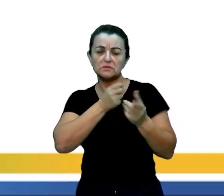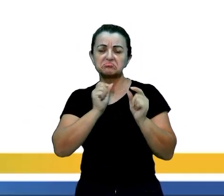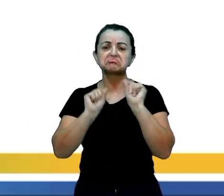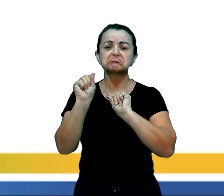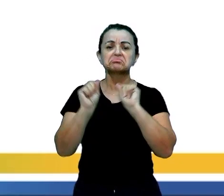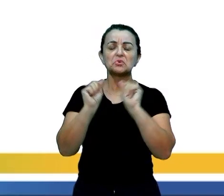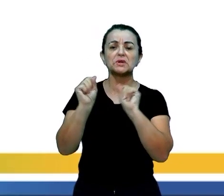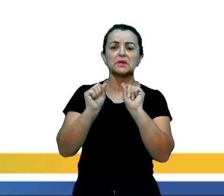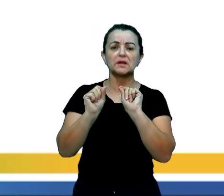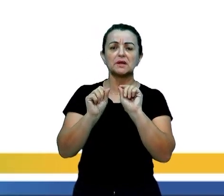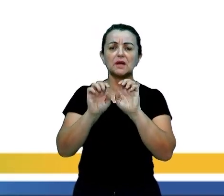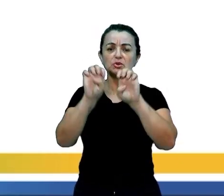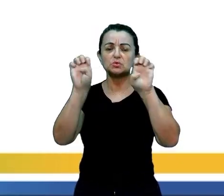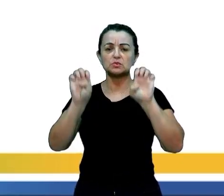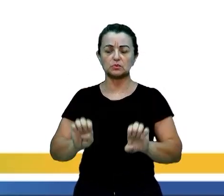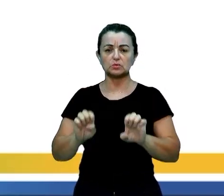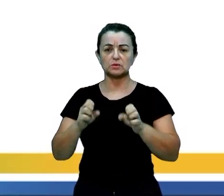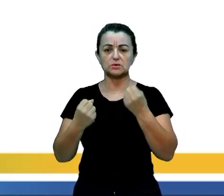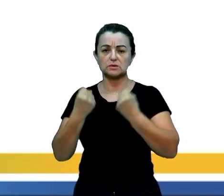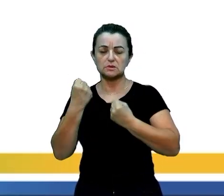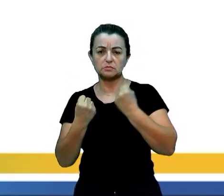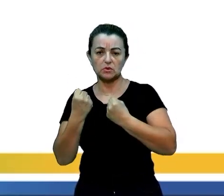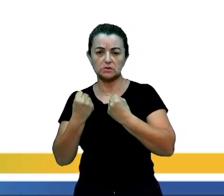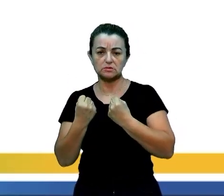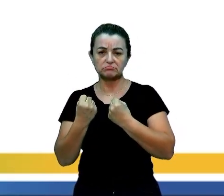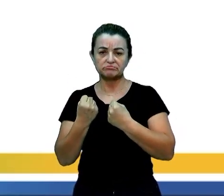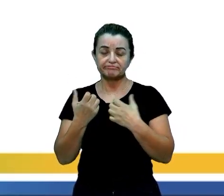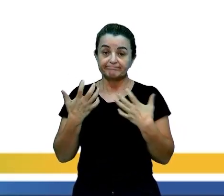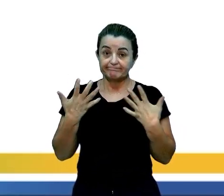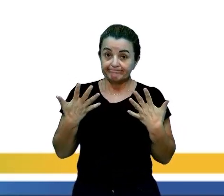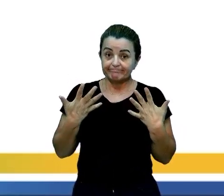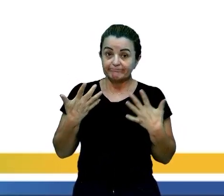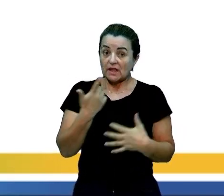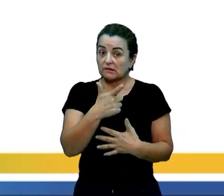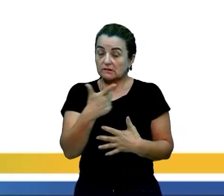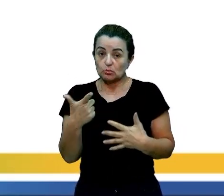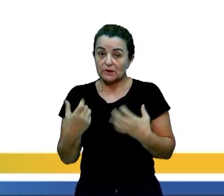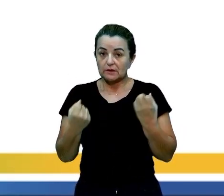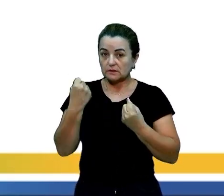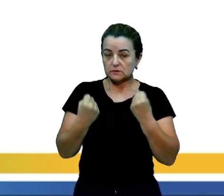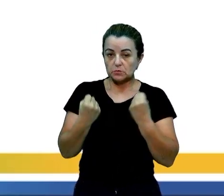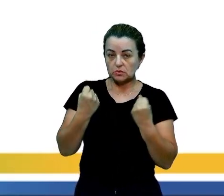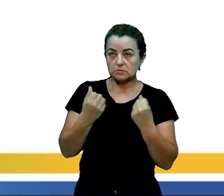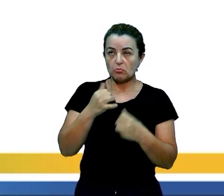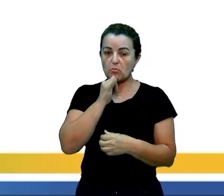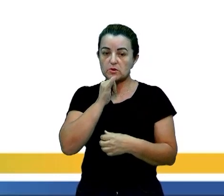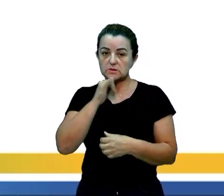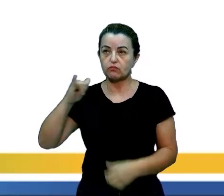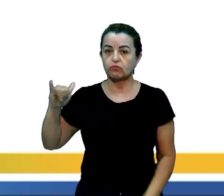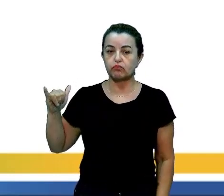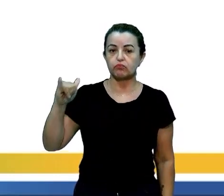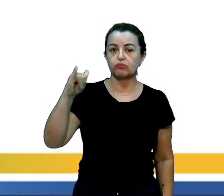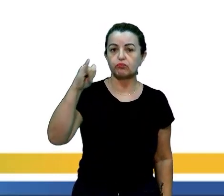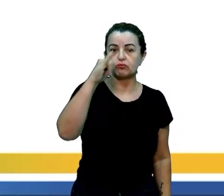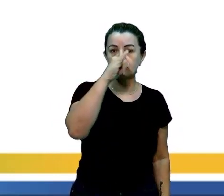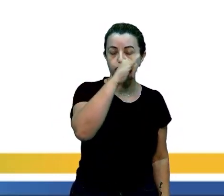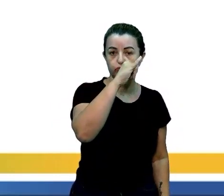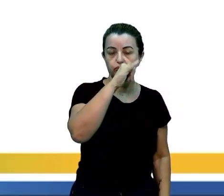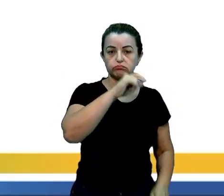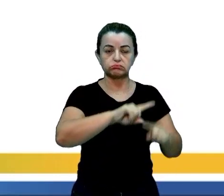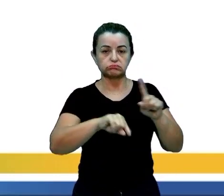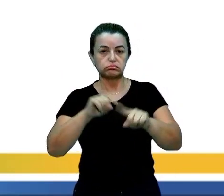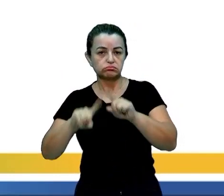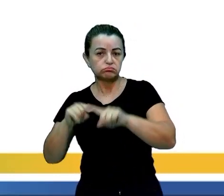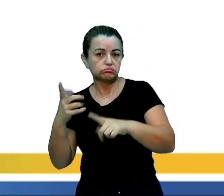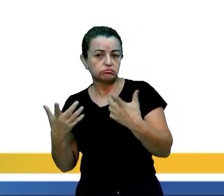infraestrutura de transporte? Sem essa infraestrutura de transporte, que são o quê? Os aviões, os meios de transporte em geral,